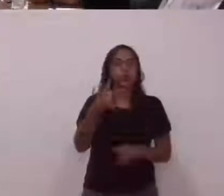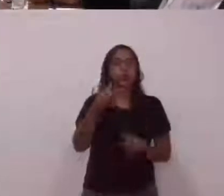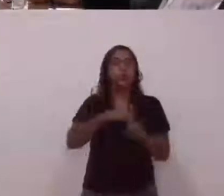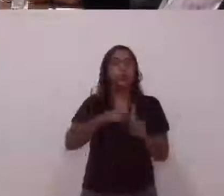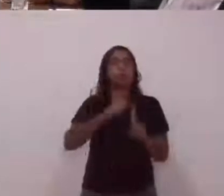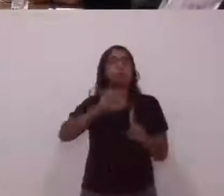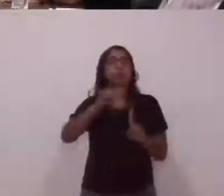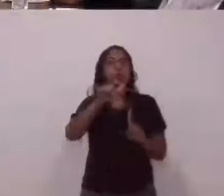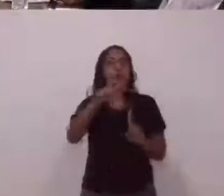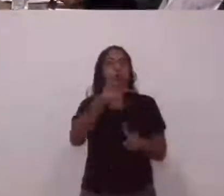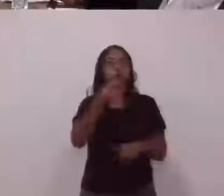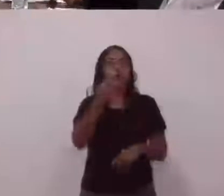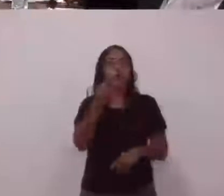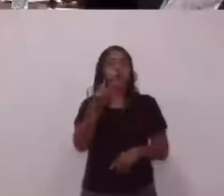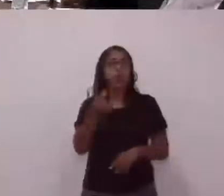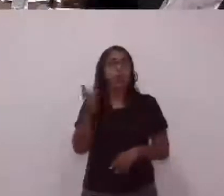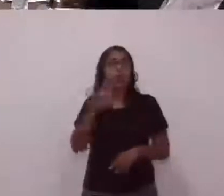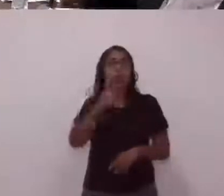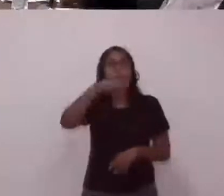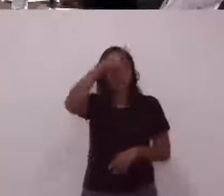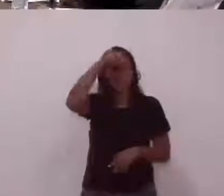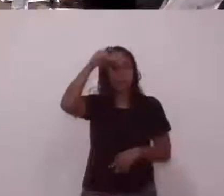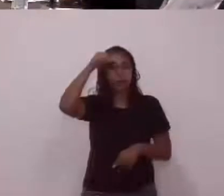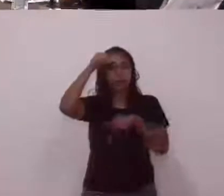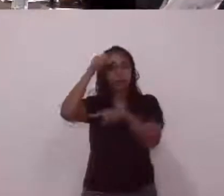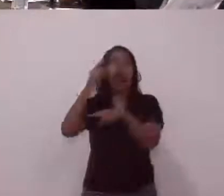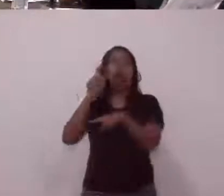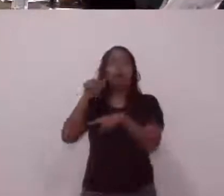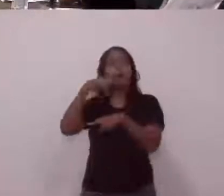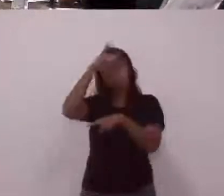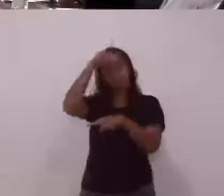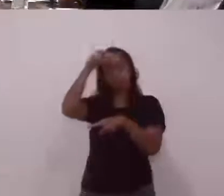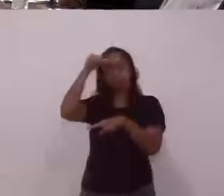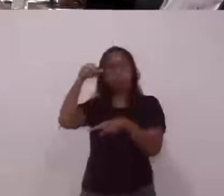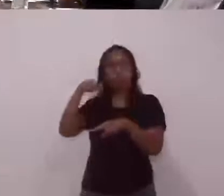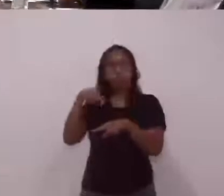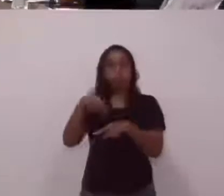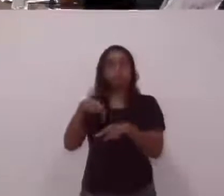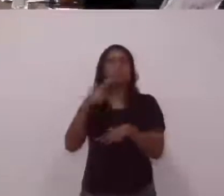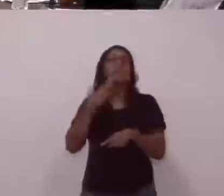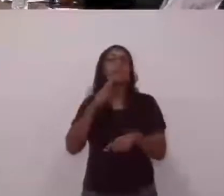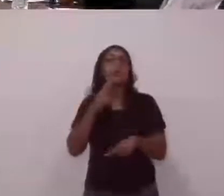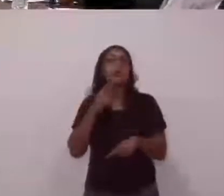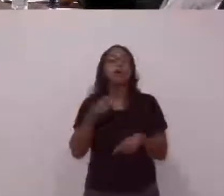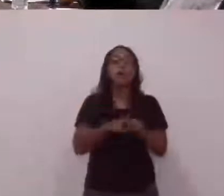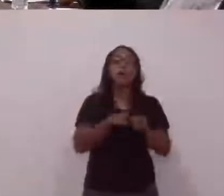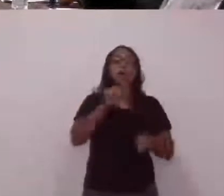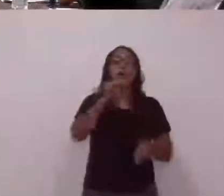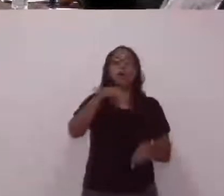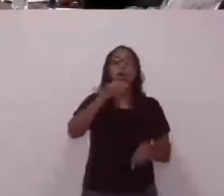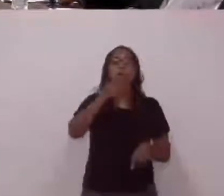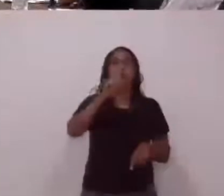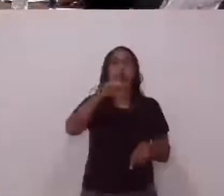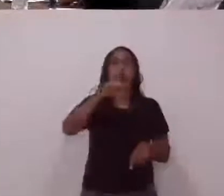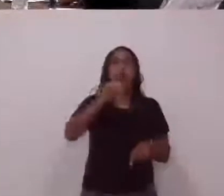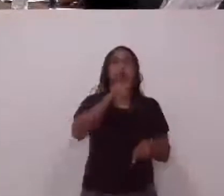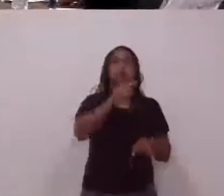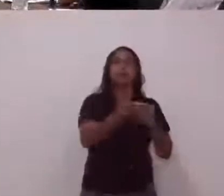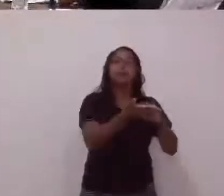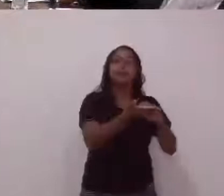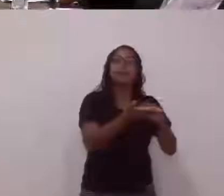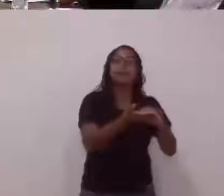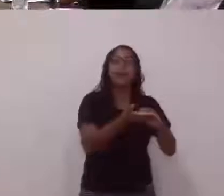Jaime, na qualidade de prefeito de Vinhedo, e Antônio, na qualidade de secretário municipal de transporte e defesa social, celebraram,